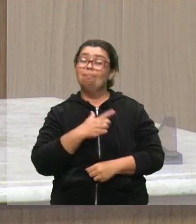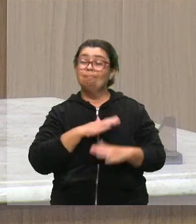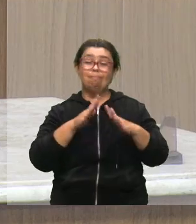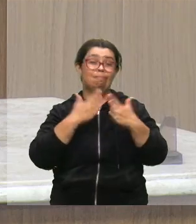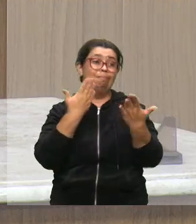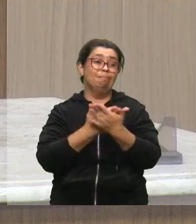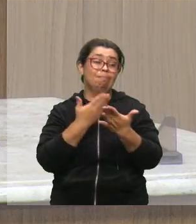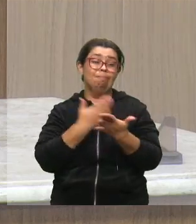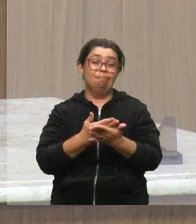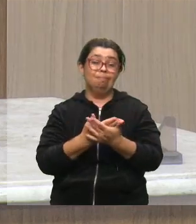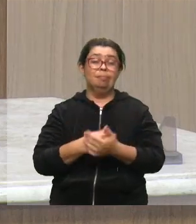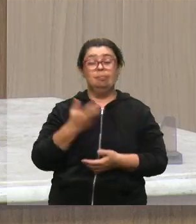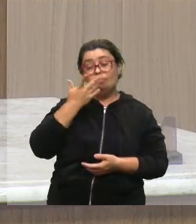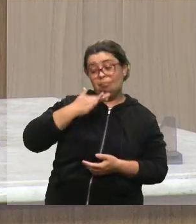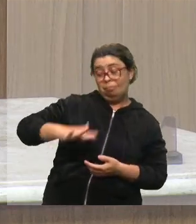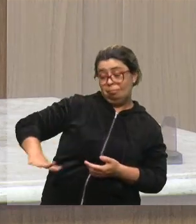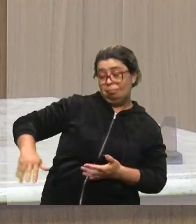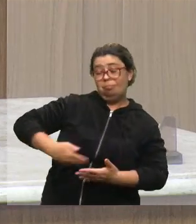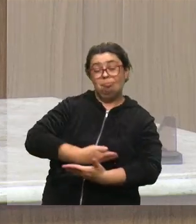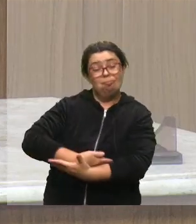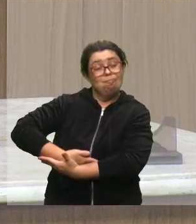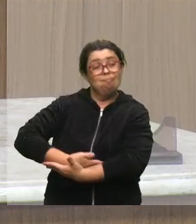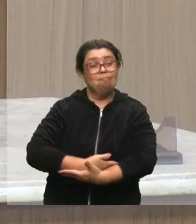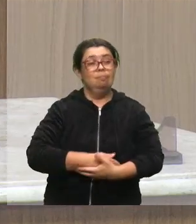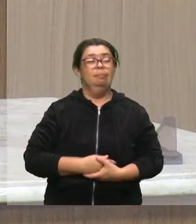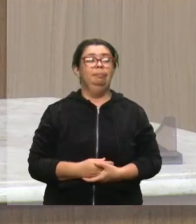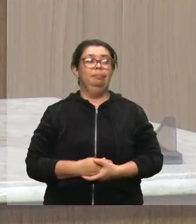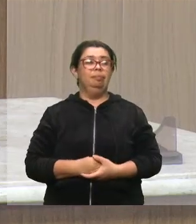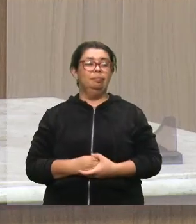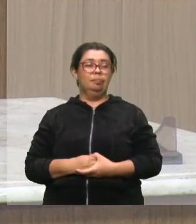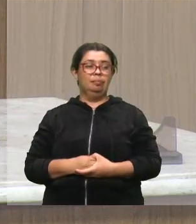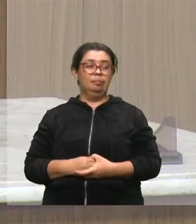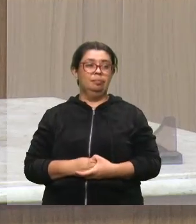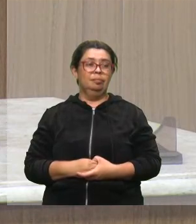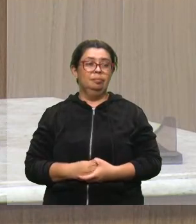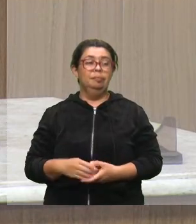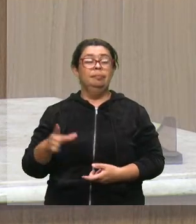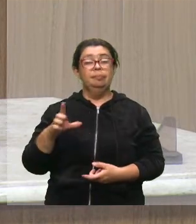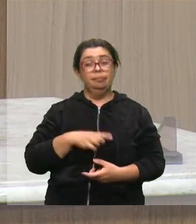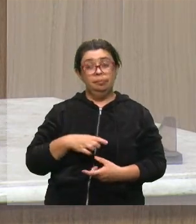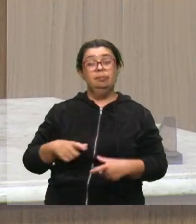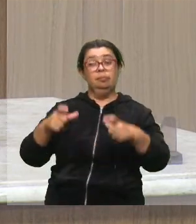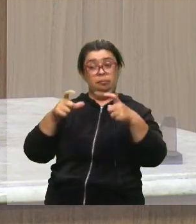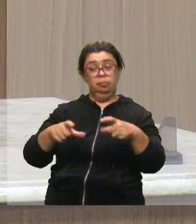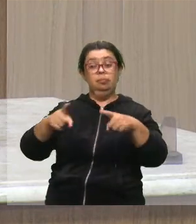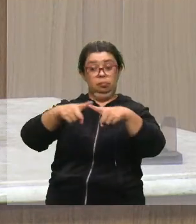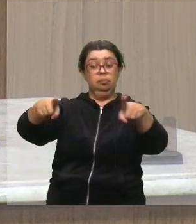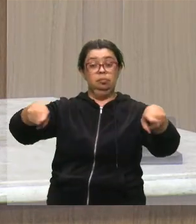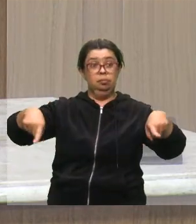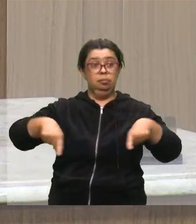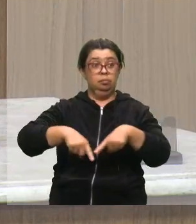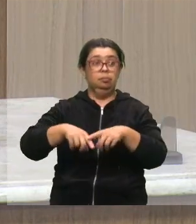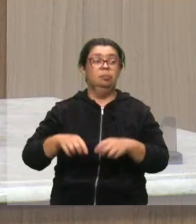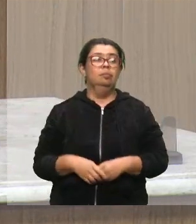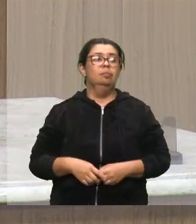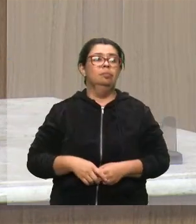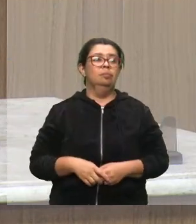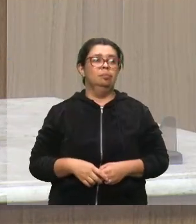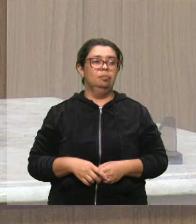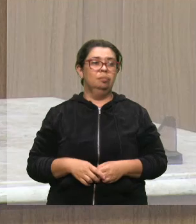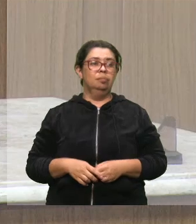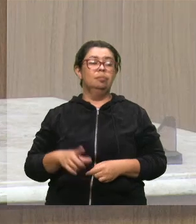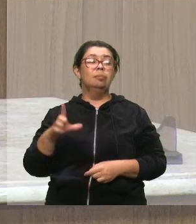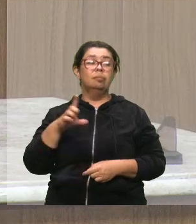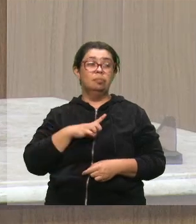né? Nós não ampliamos as nossas escolas. E nós temos espaços físicos em nossas escolas municipais para que